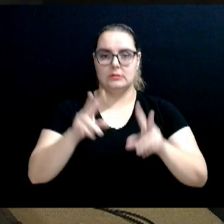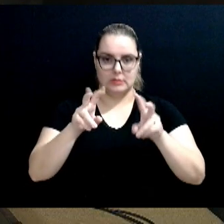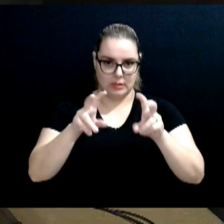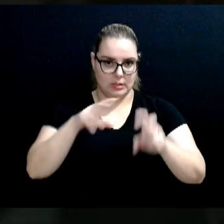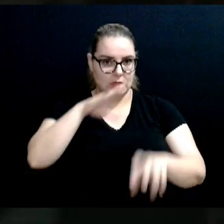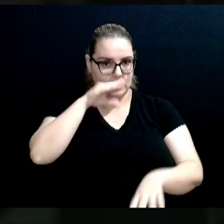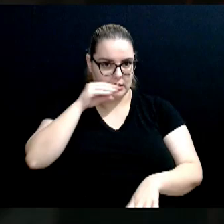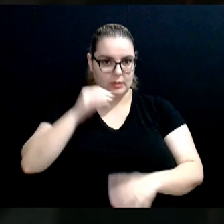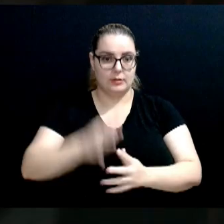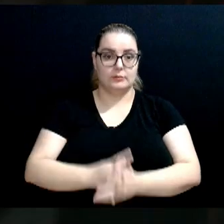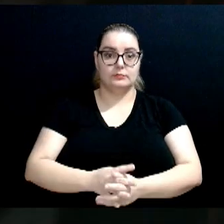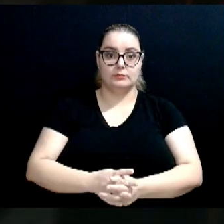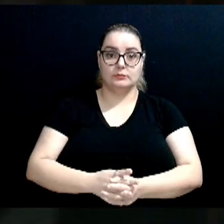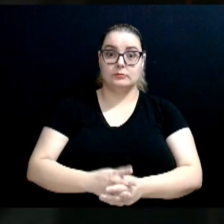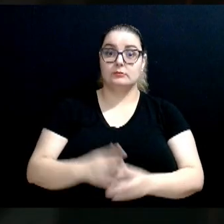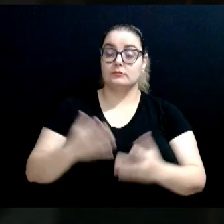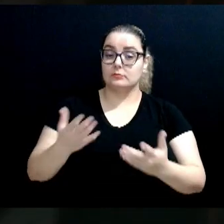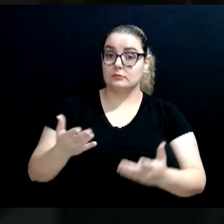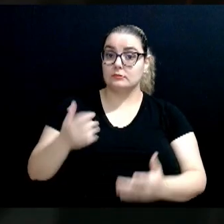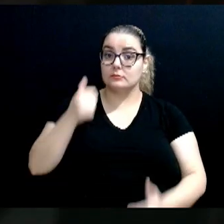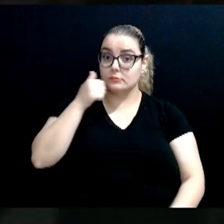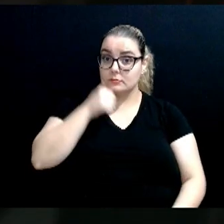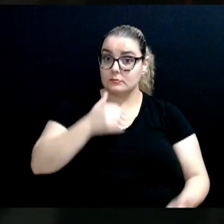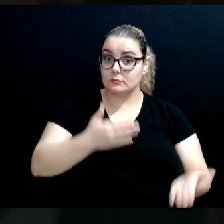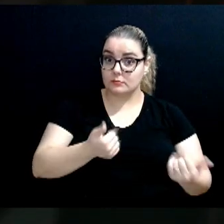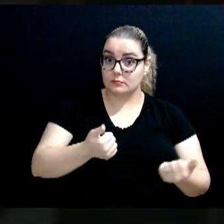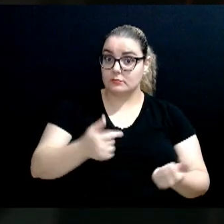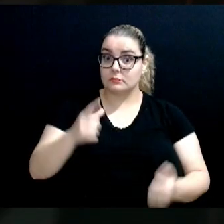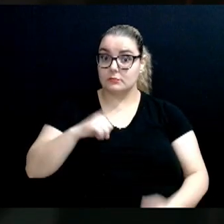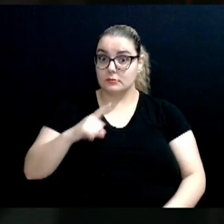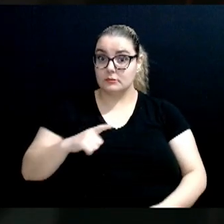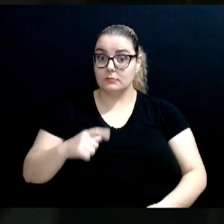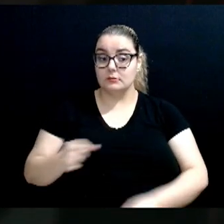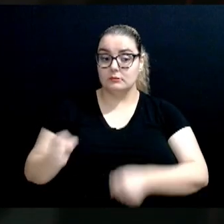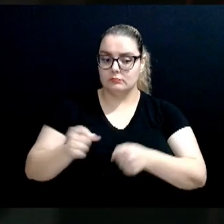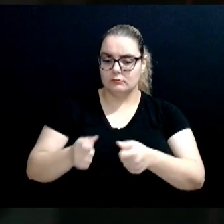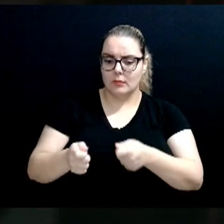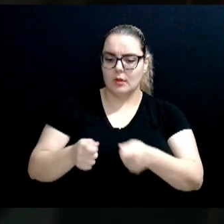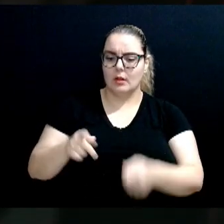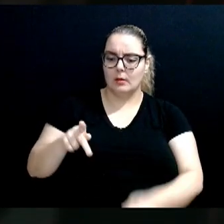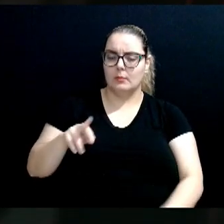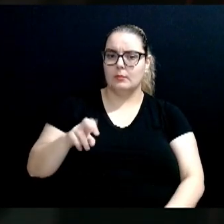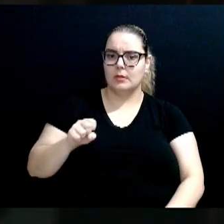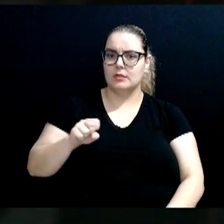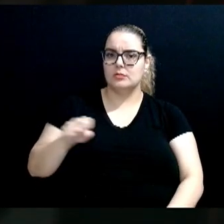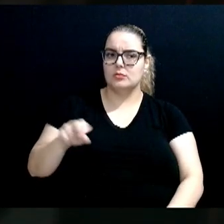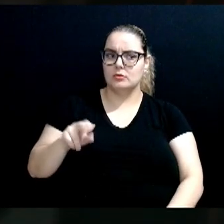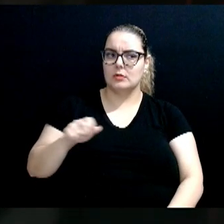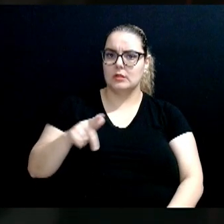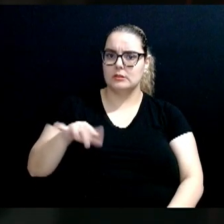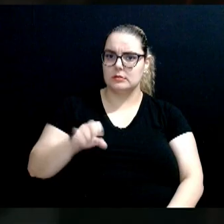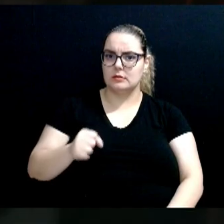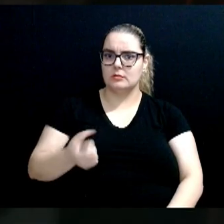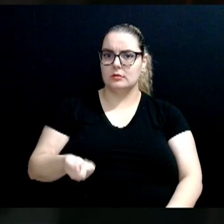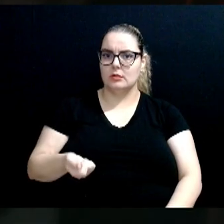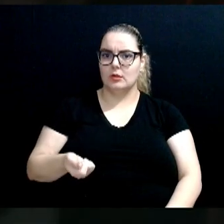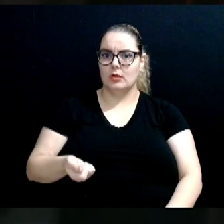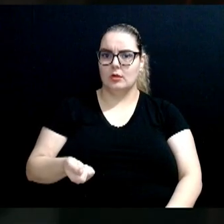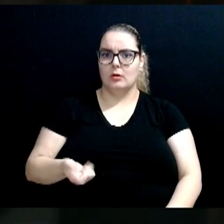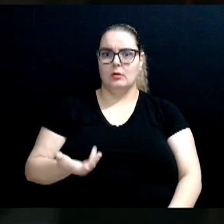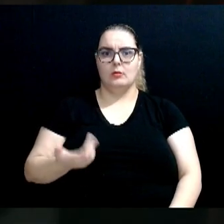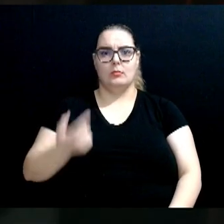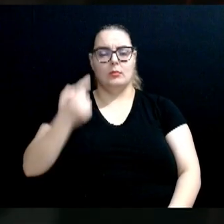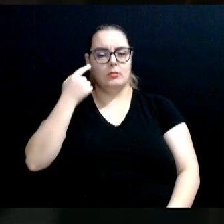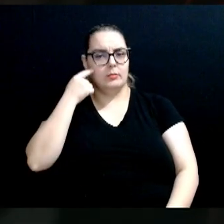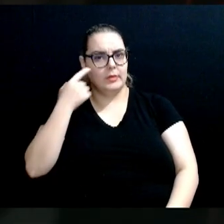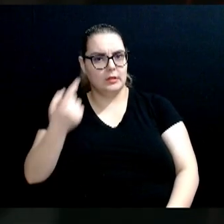é, e essa moça, ela tem tanto poder de persuasão que, assim, se a gente for parar para analisar, a discrepância de uma pessoa de 37 anos para uma pessoa